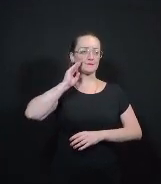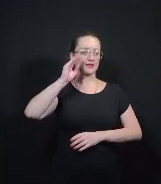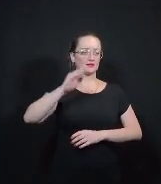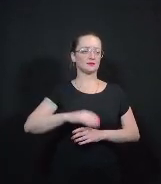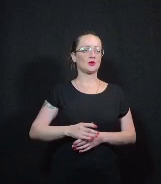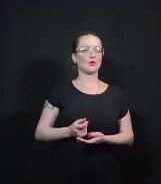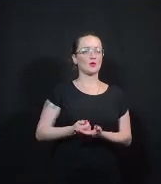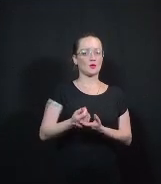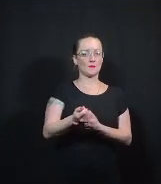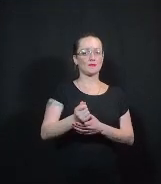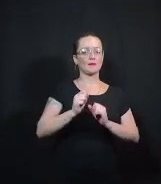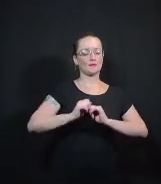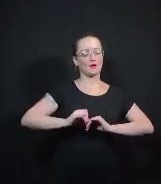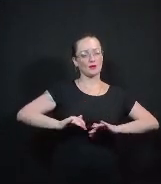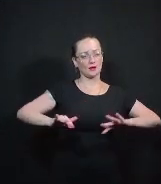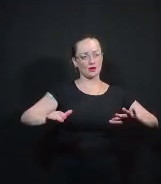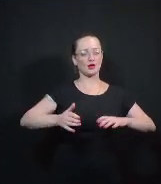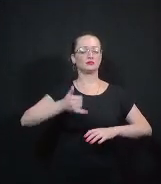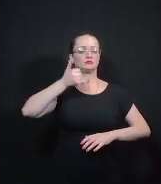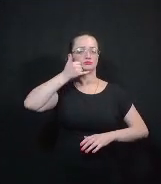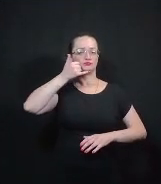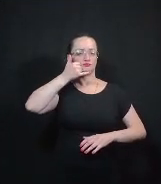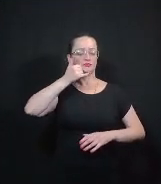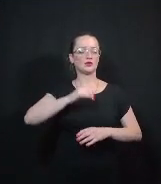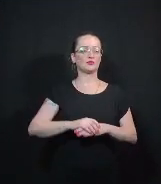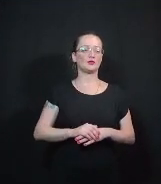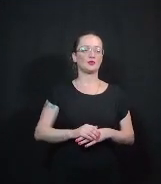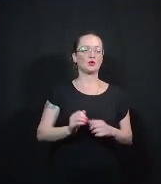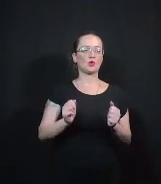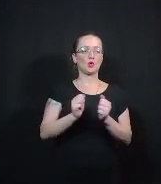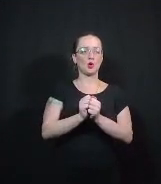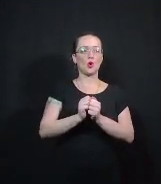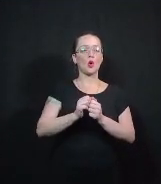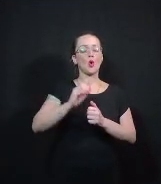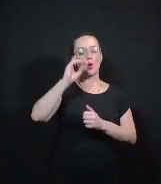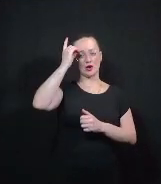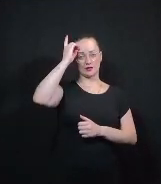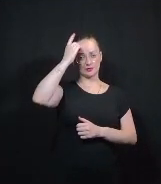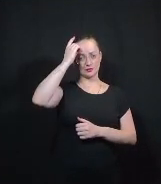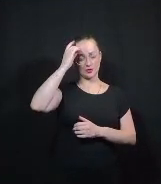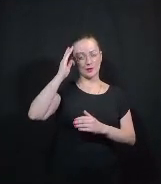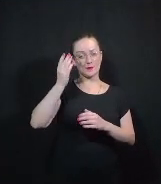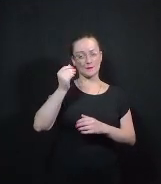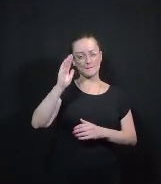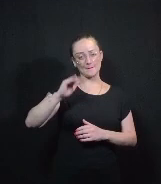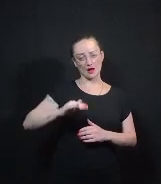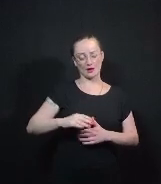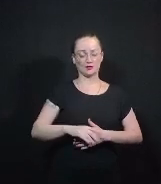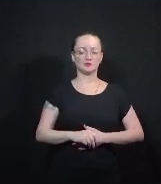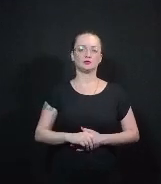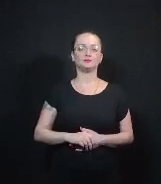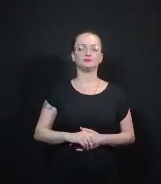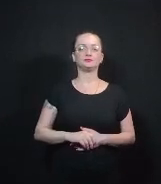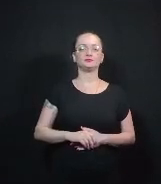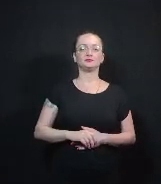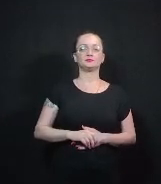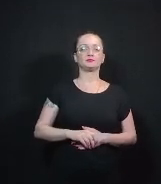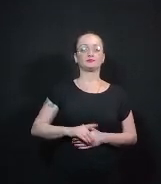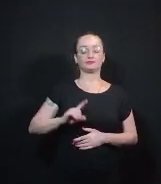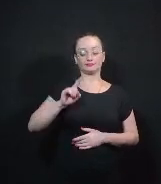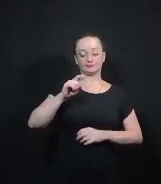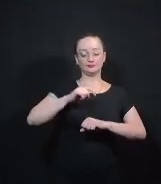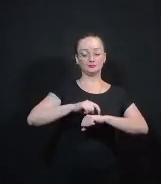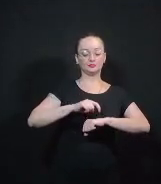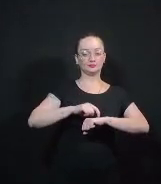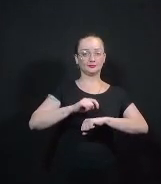comprarem massivamente telefones com um sistema operacional Android baratos. E nesse